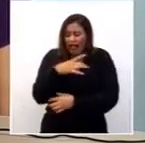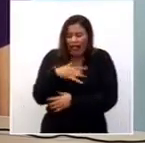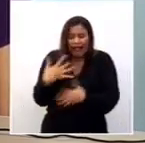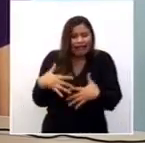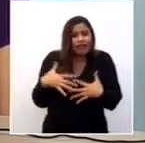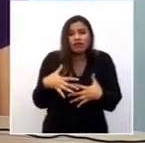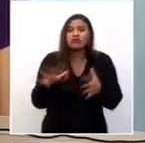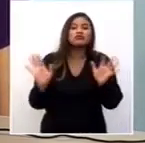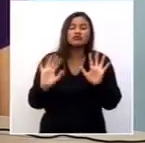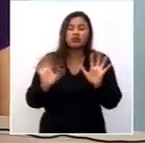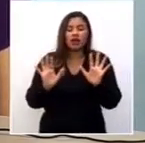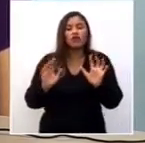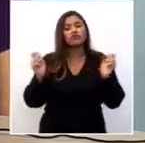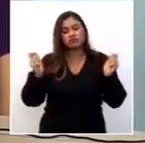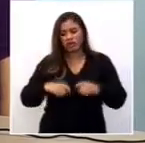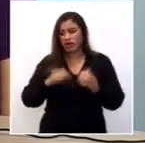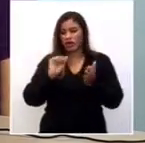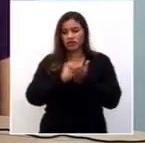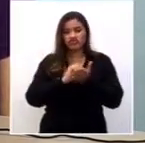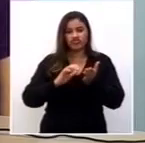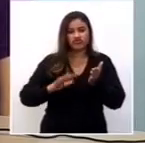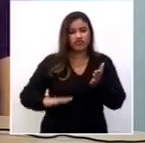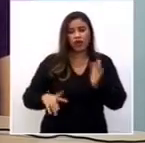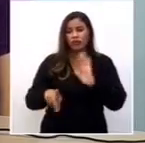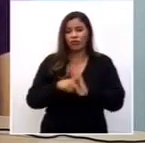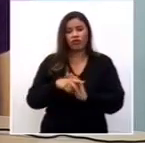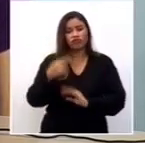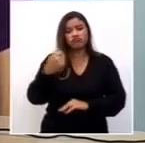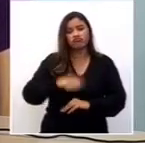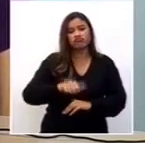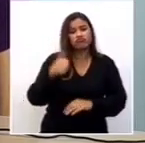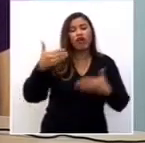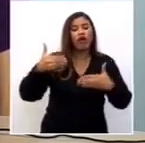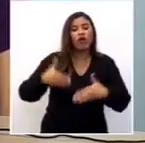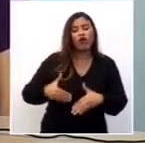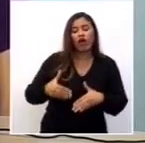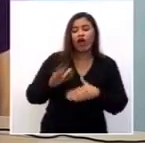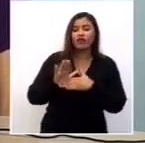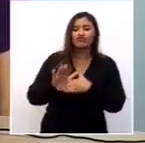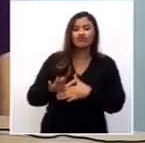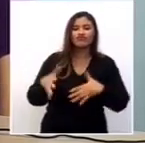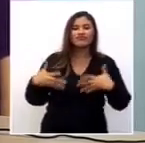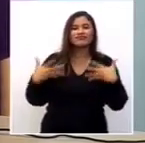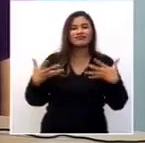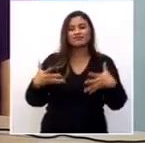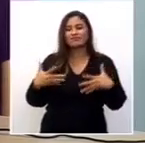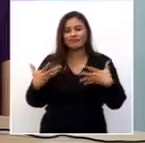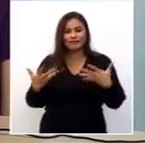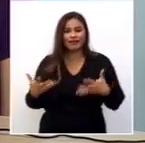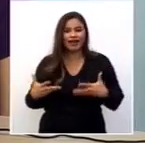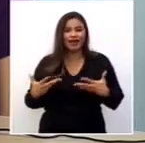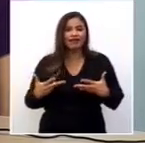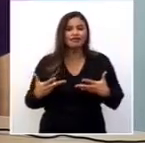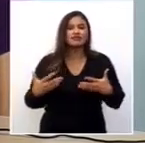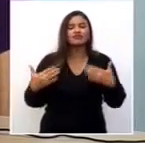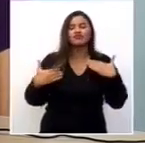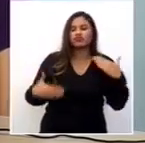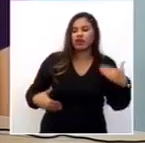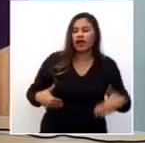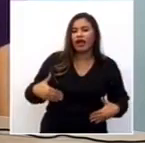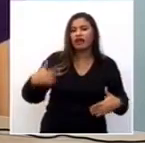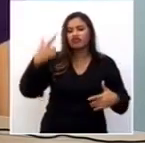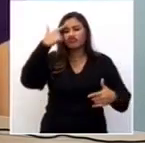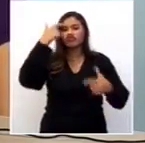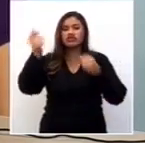não promover atividades de avaliação que sejam mais prazerosas e que trabalhem a criticidade e a